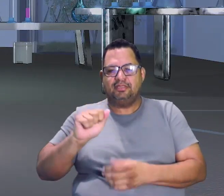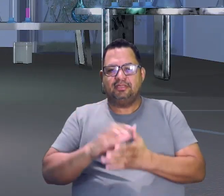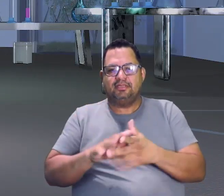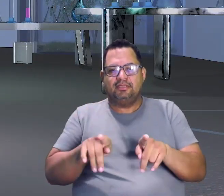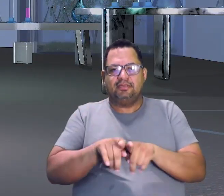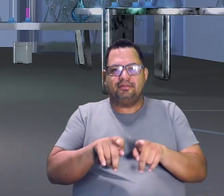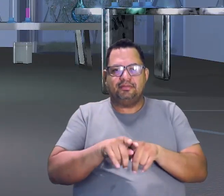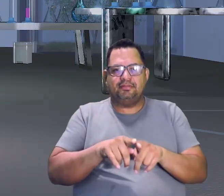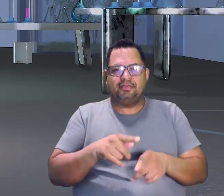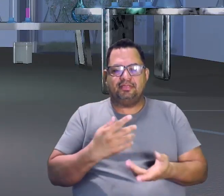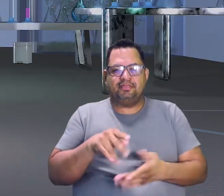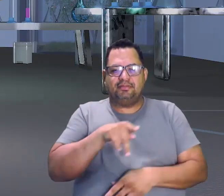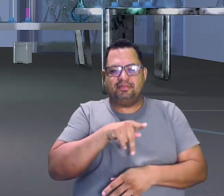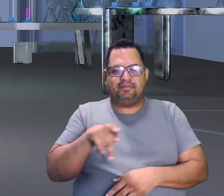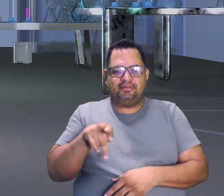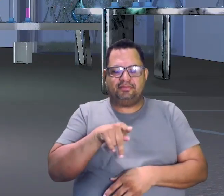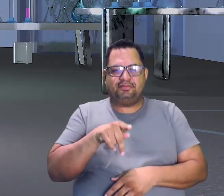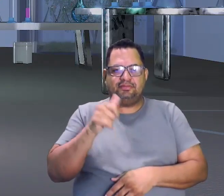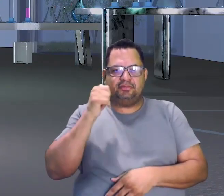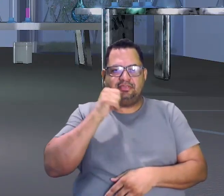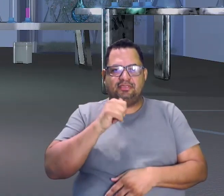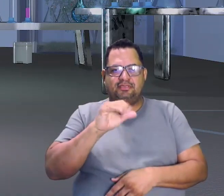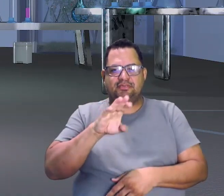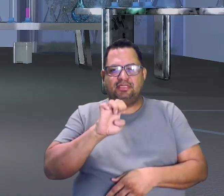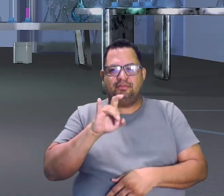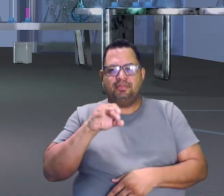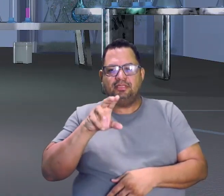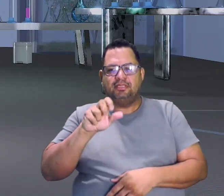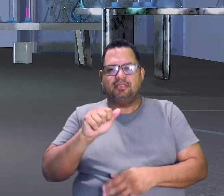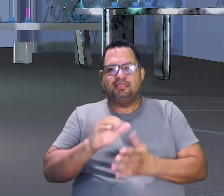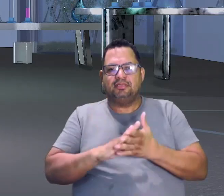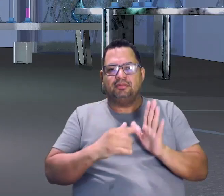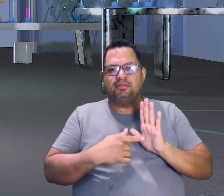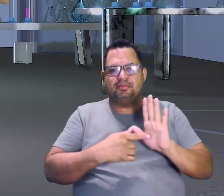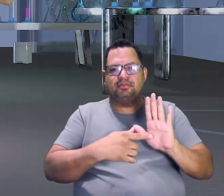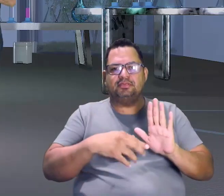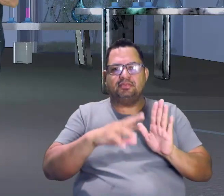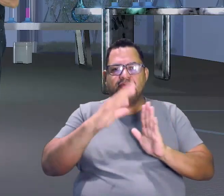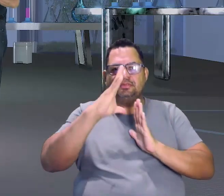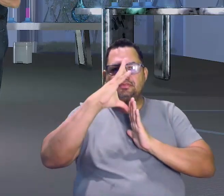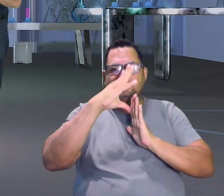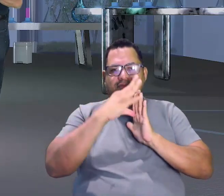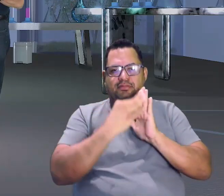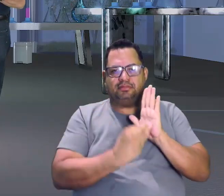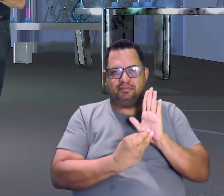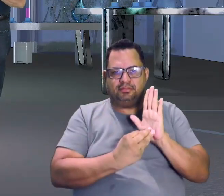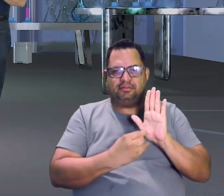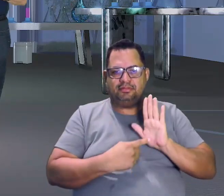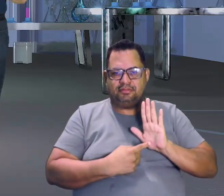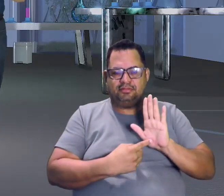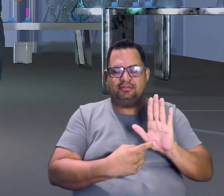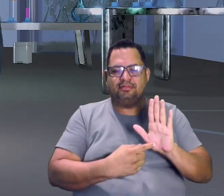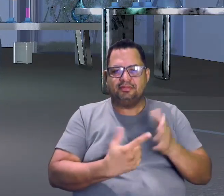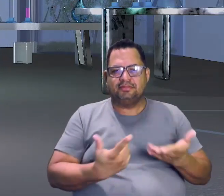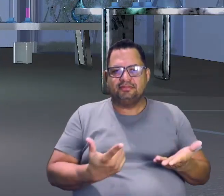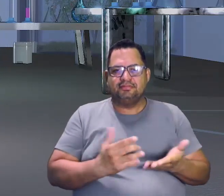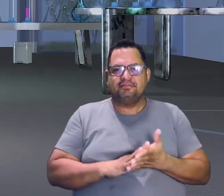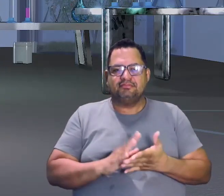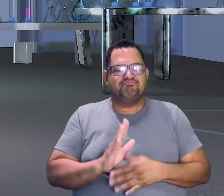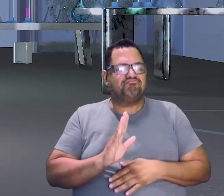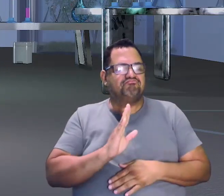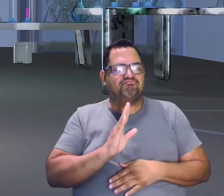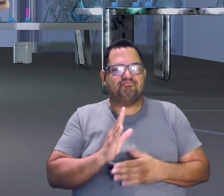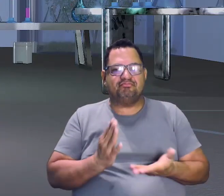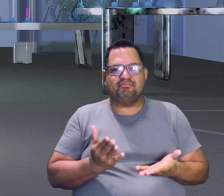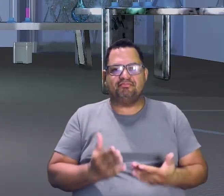olha, muitos conteúdos, tá bom? E aí a gente gostaria, então, de nos apresentar, né, professora, para que eles possam saber exatamente quem